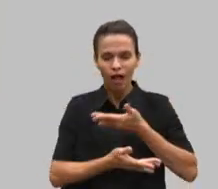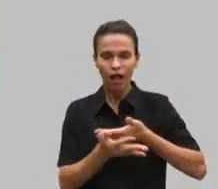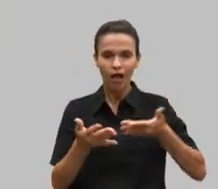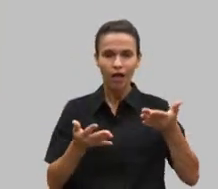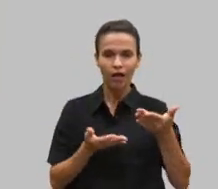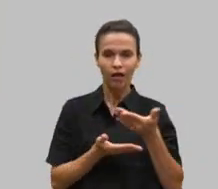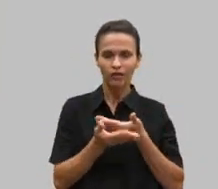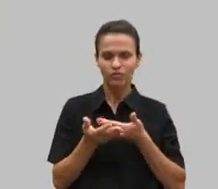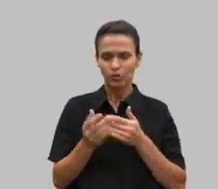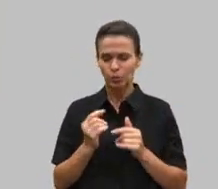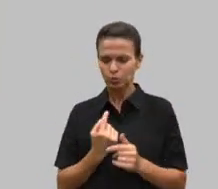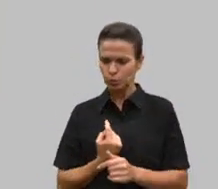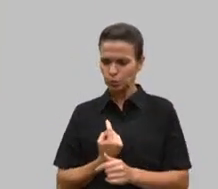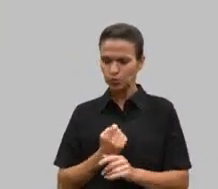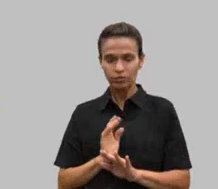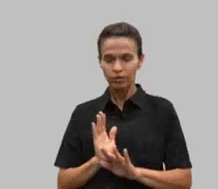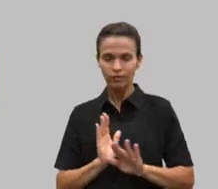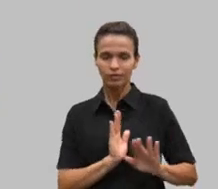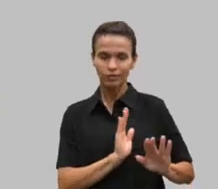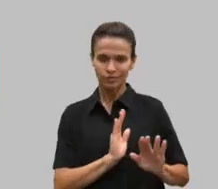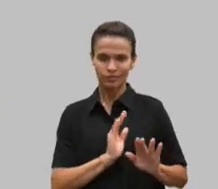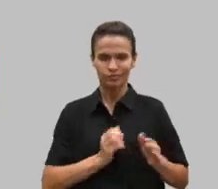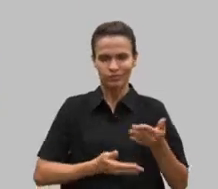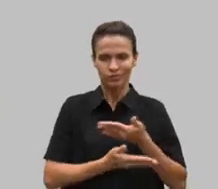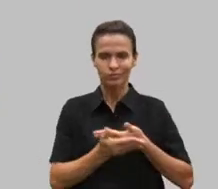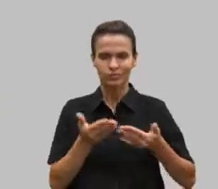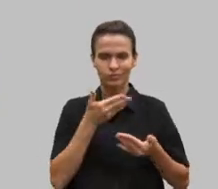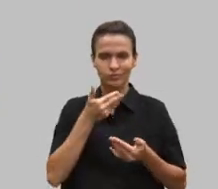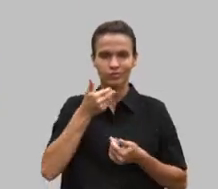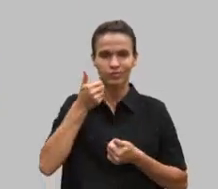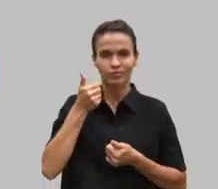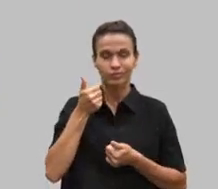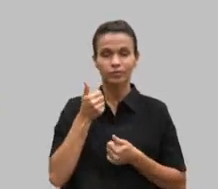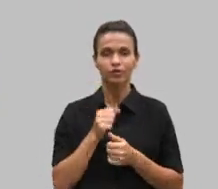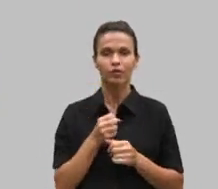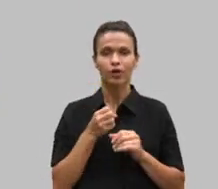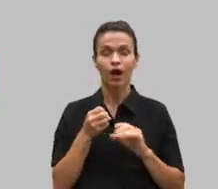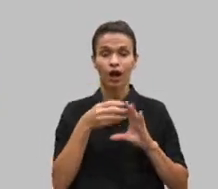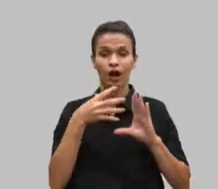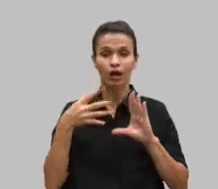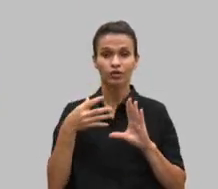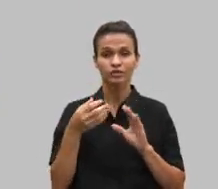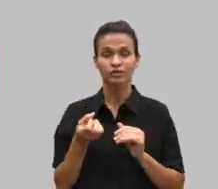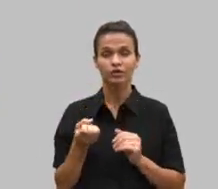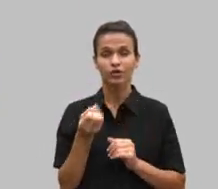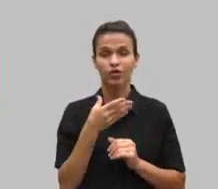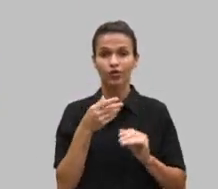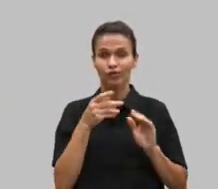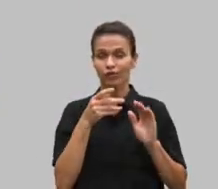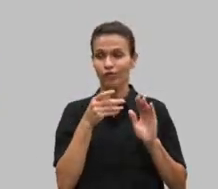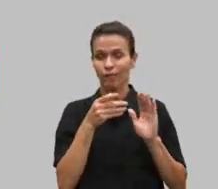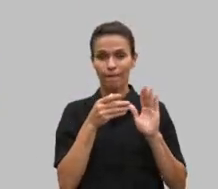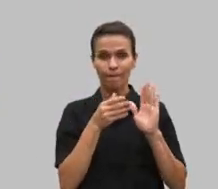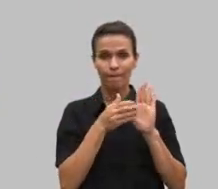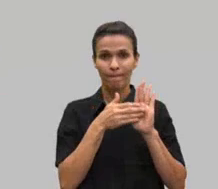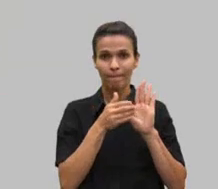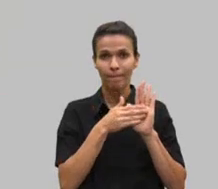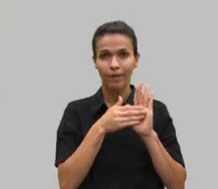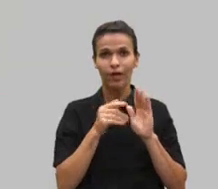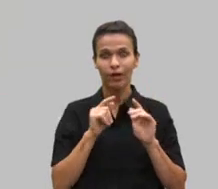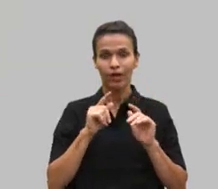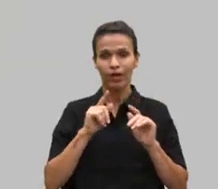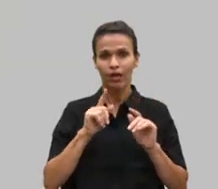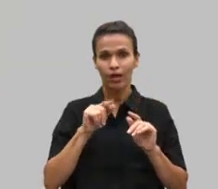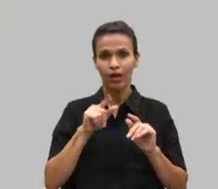sozinhos uma das grandes tarefas Desse nosso projeto Desse nosso programa o barramento jovem é aprendermos acionar